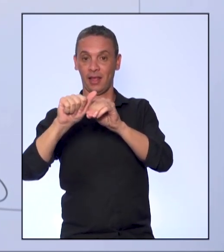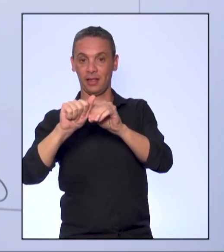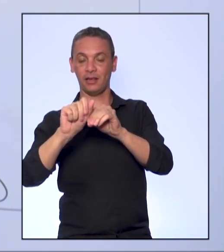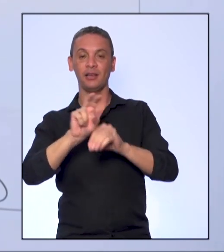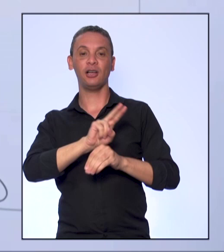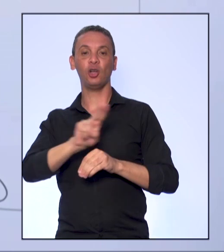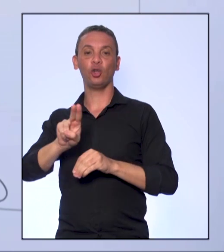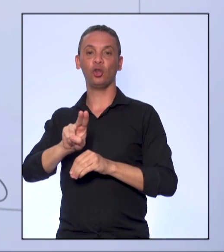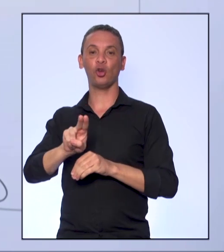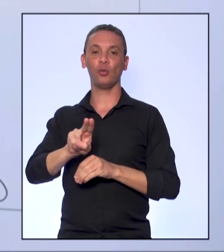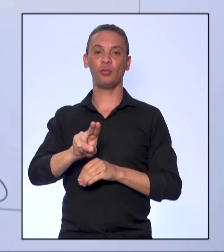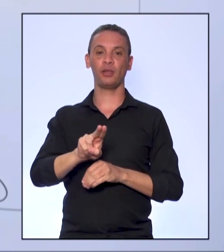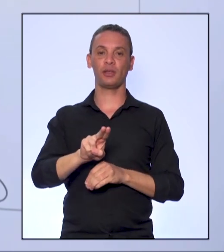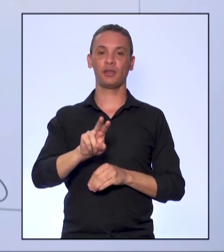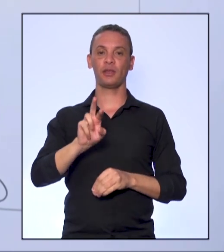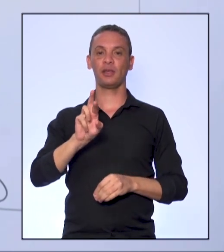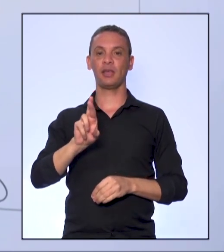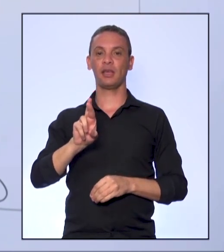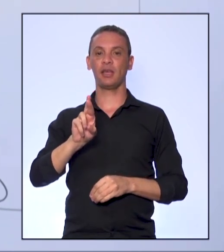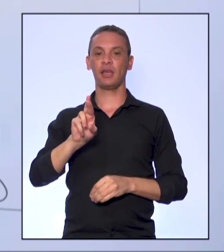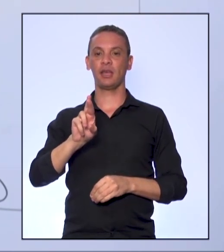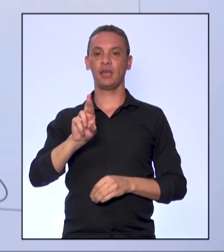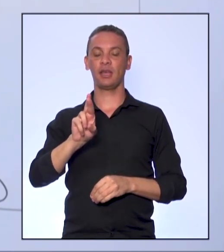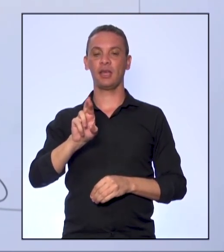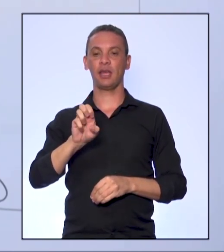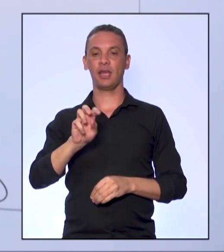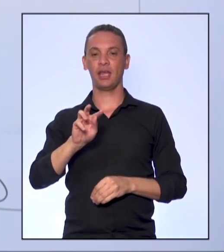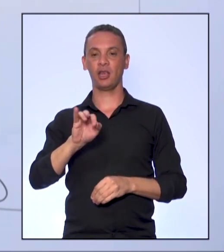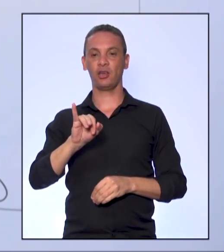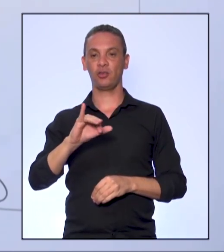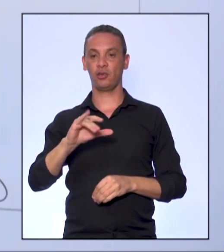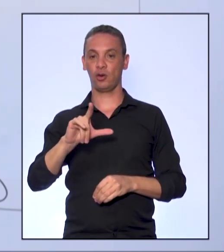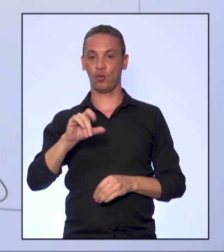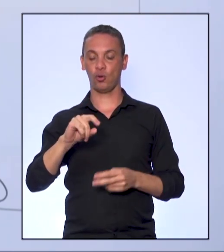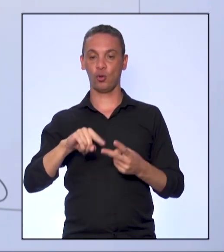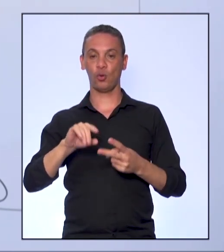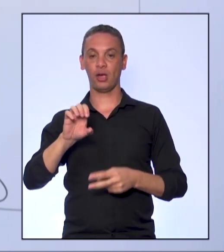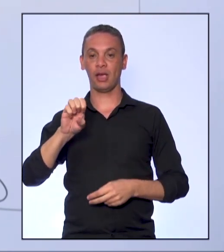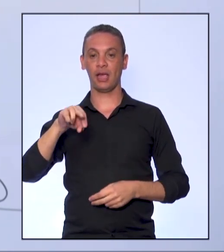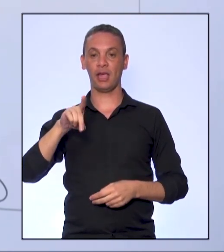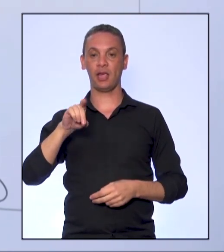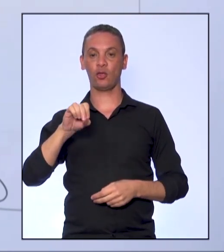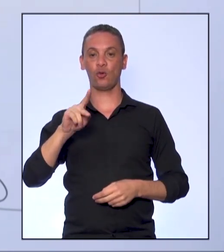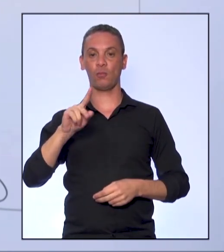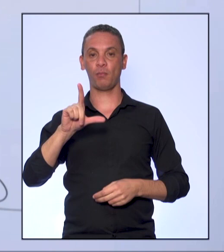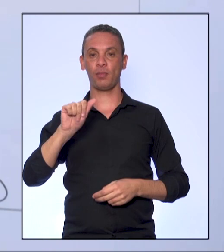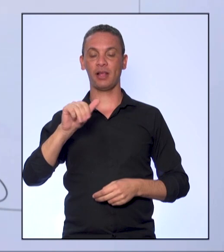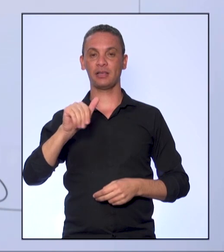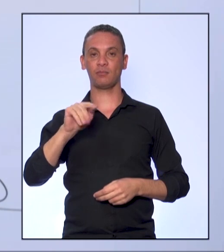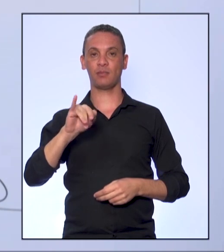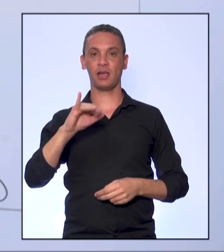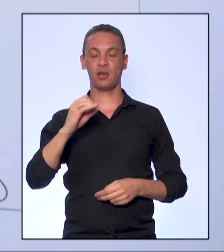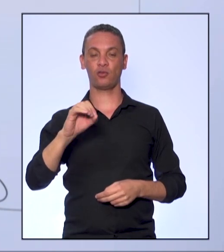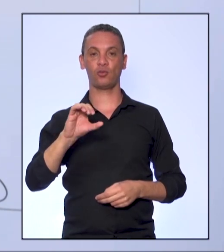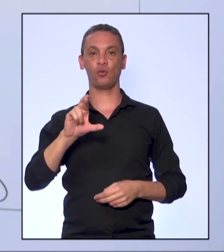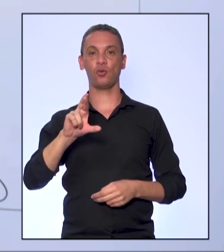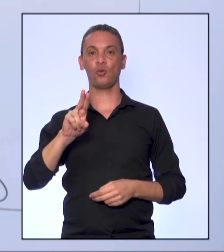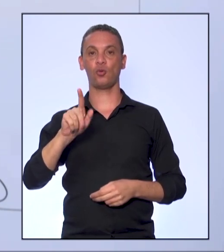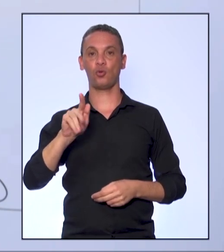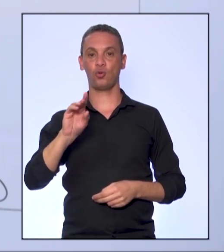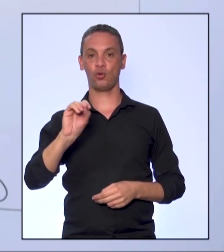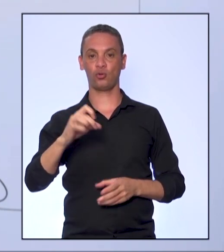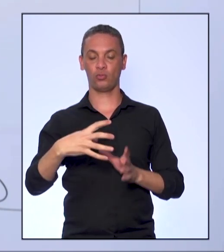retículo endoplasmático rugoso, galera. Já ouviram falar dela? Então, essas proteínas, elas vão para o retículo